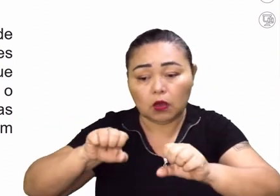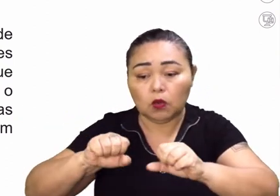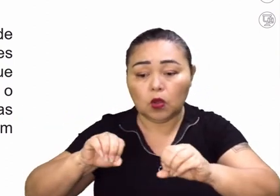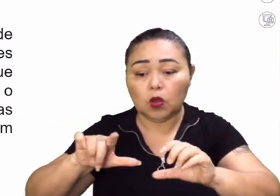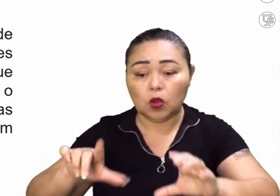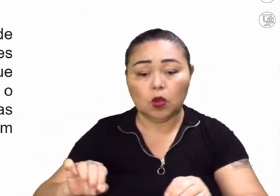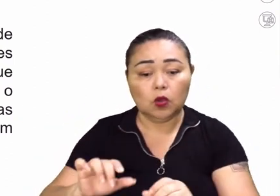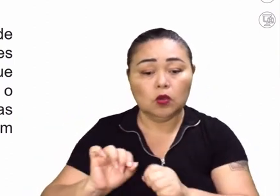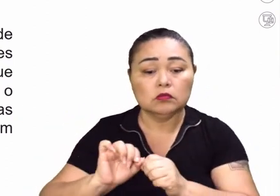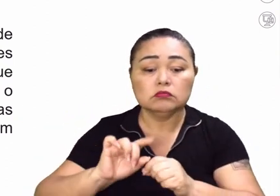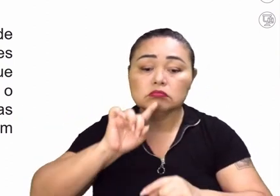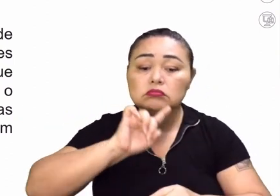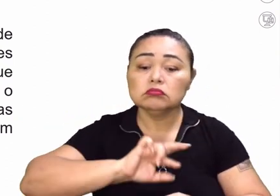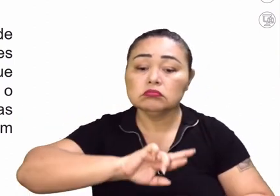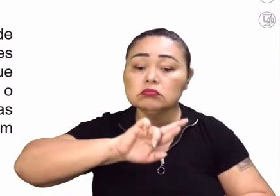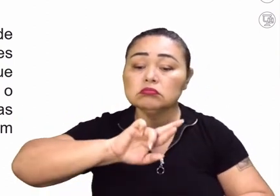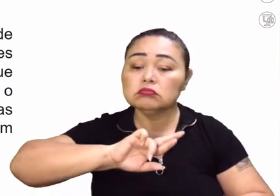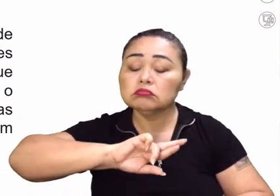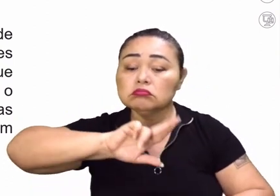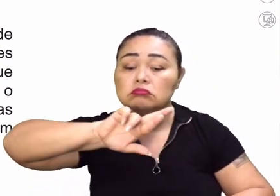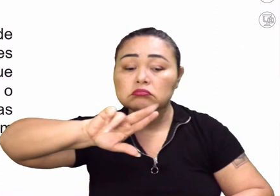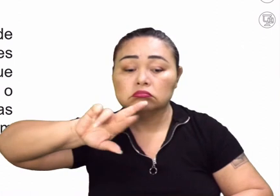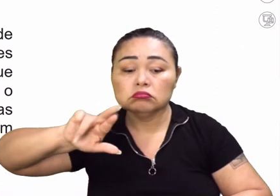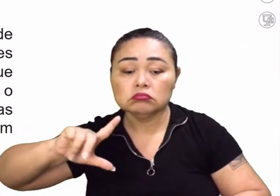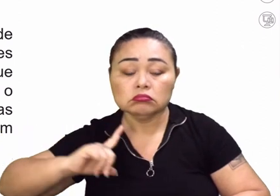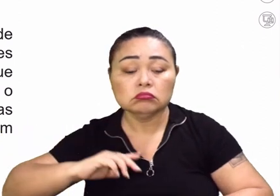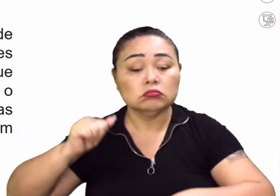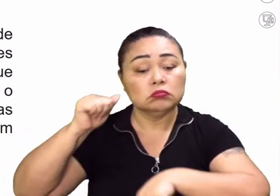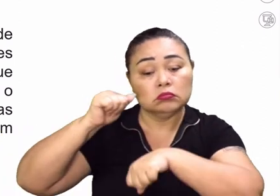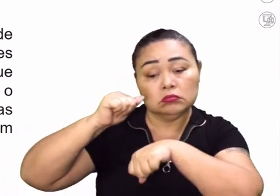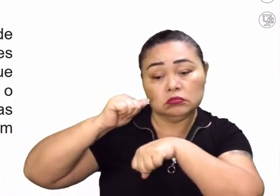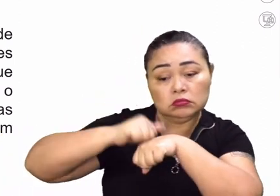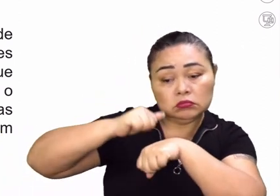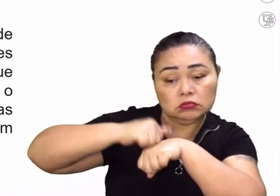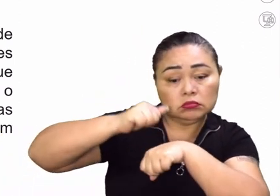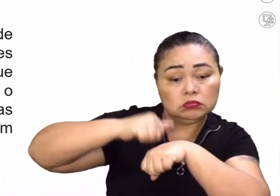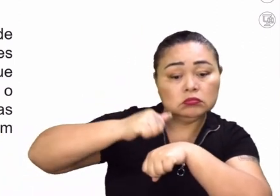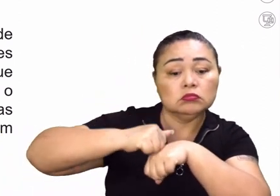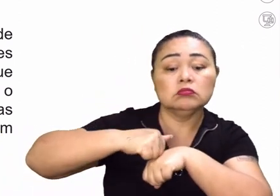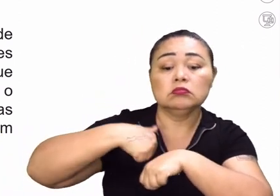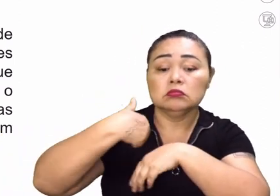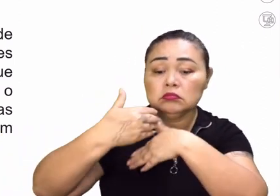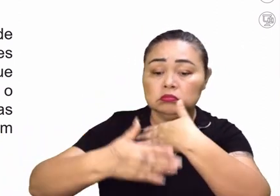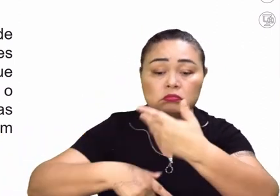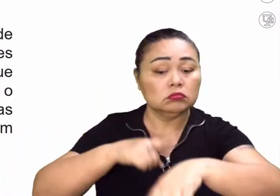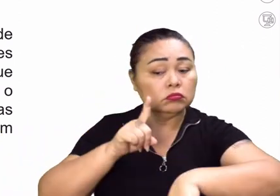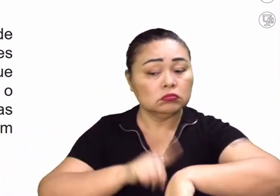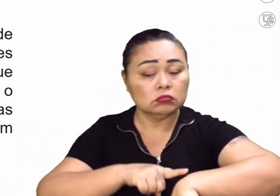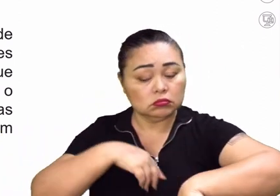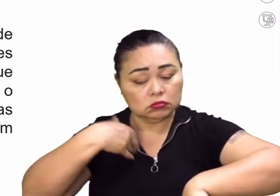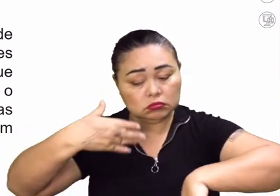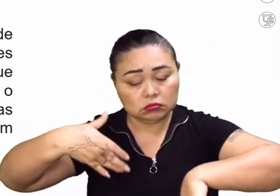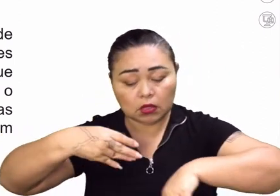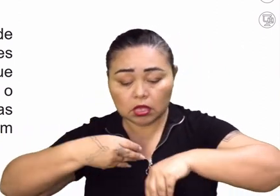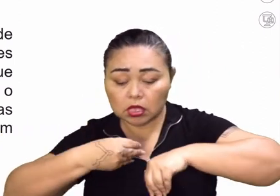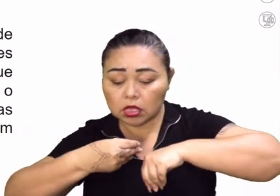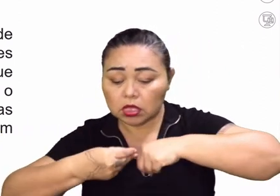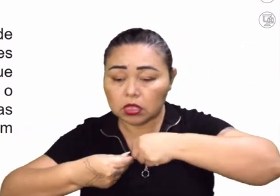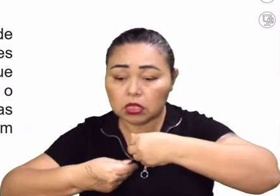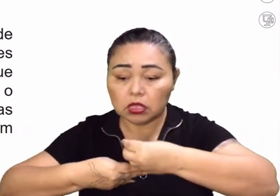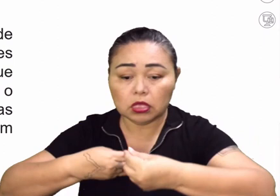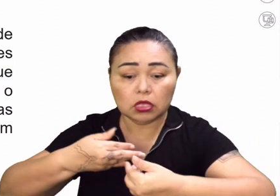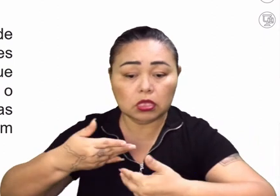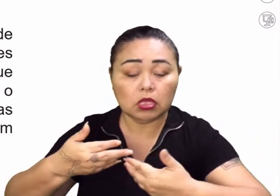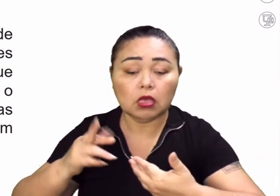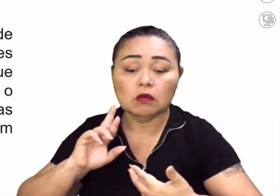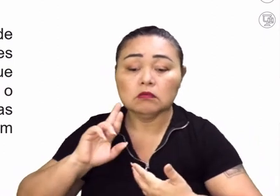as variações mitológicas são as variações que as rochas sofrem no decorrer do tempo